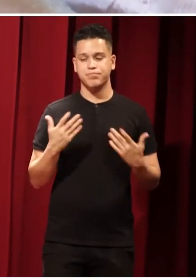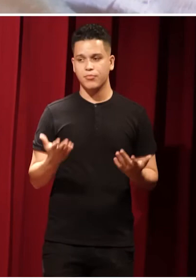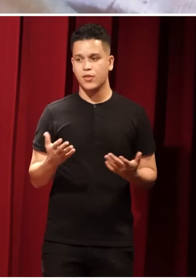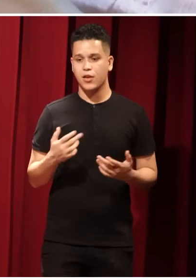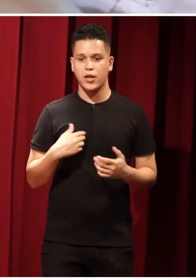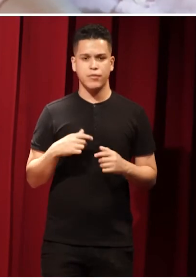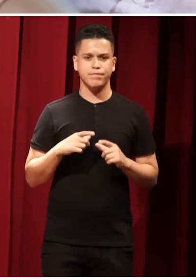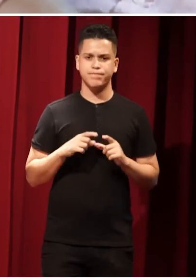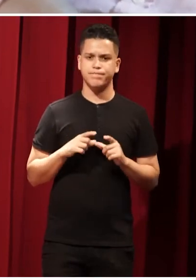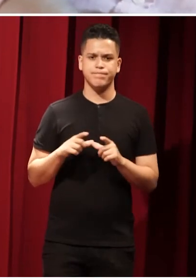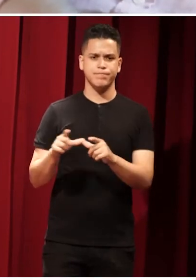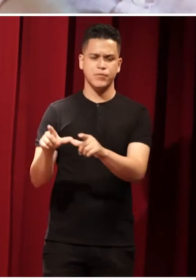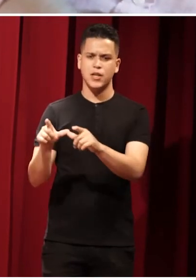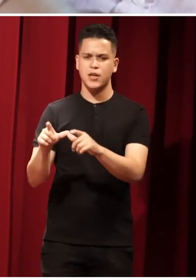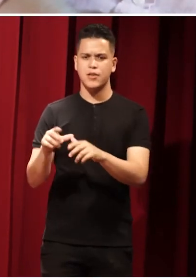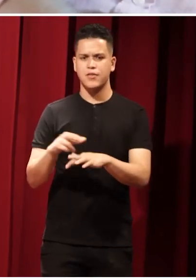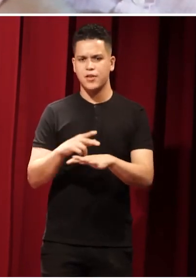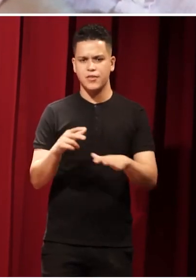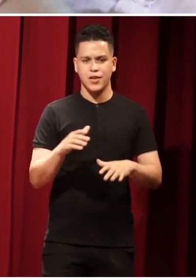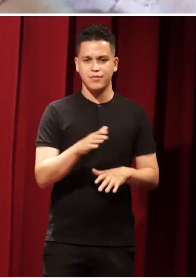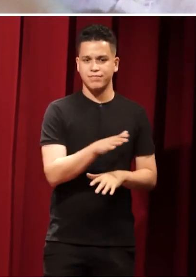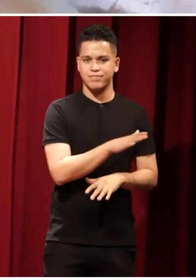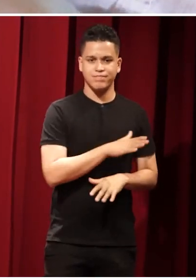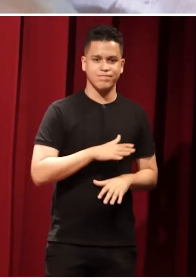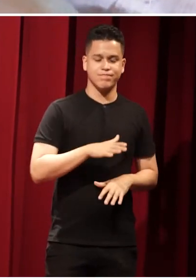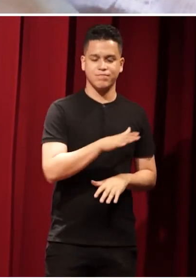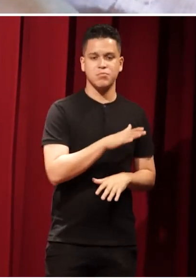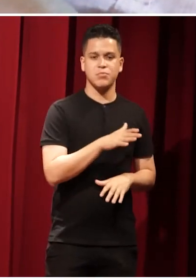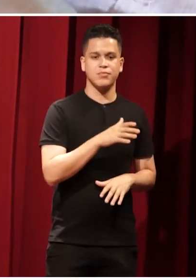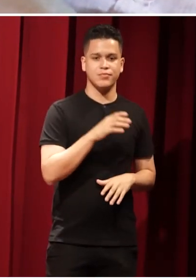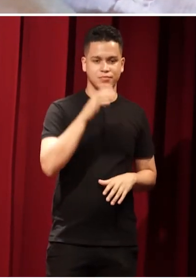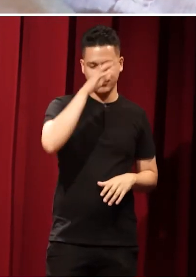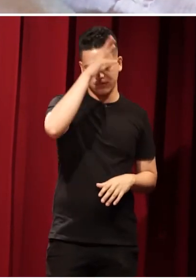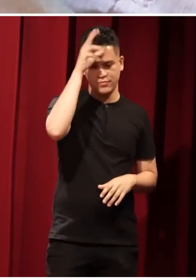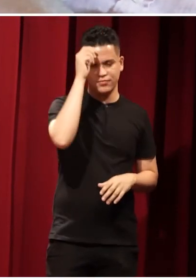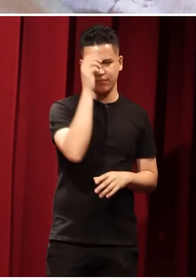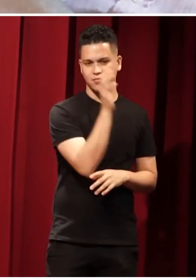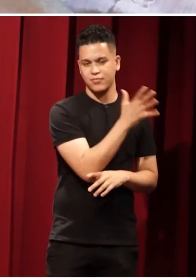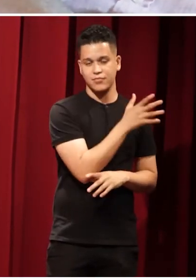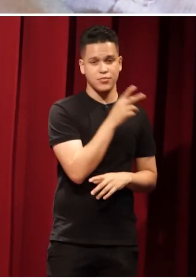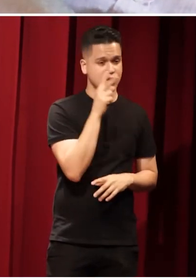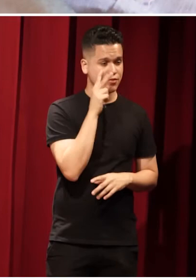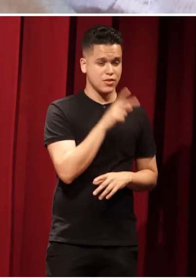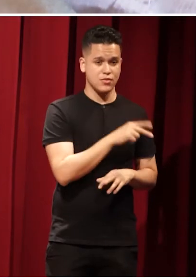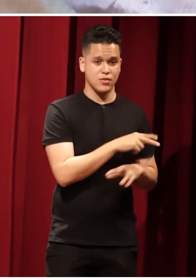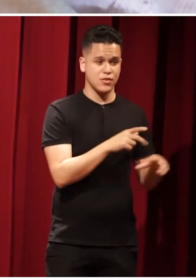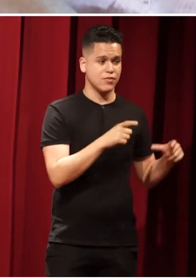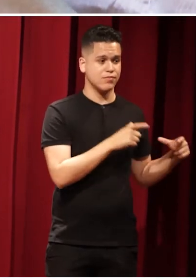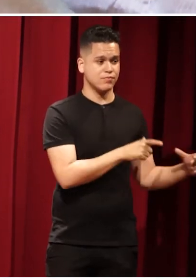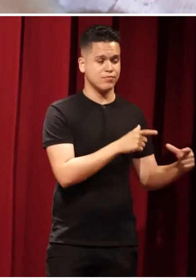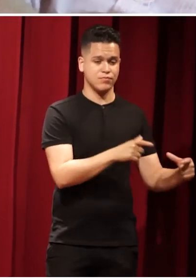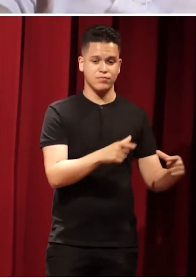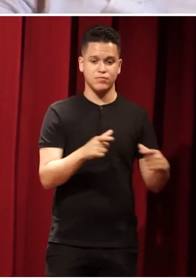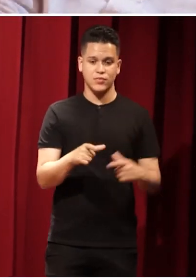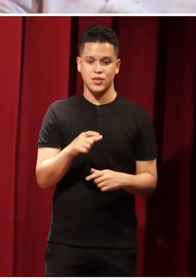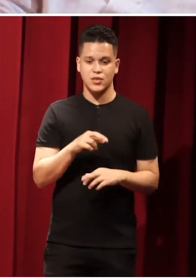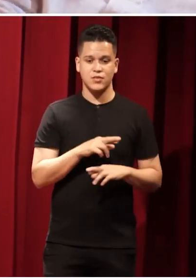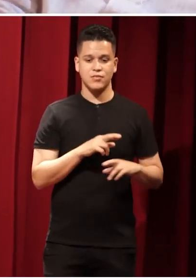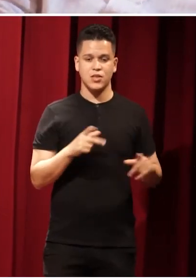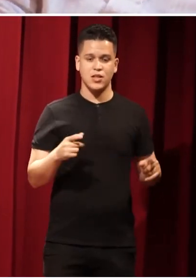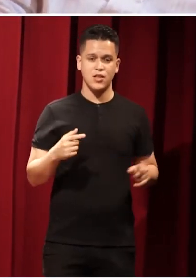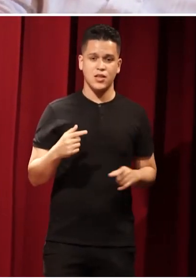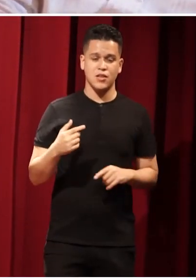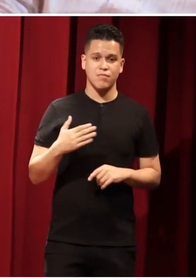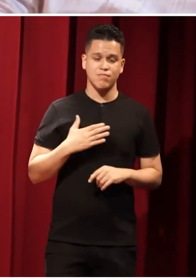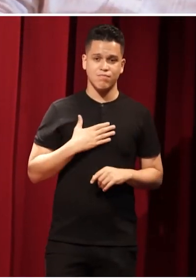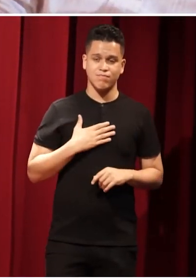viajei para diversas partes da Amazônia e vi isso em vários lugares. Ou seja, meu amigo, eu acredito que um